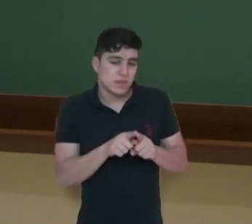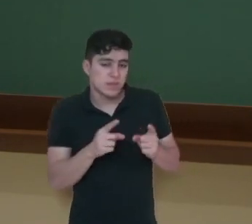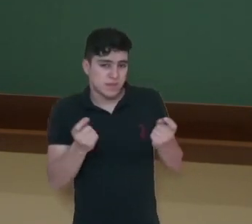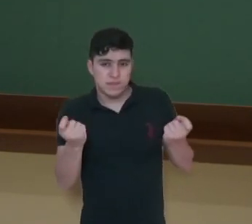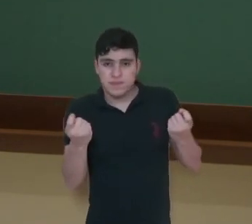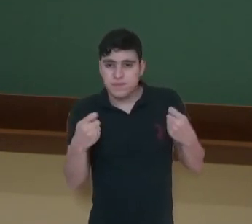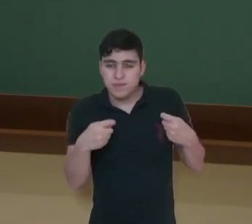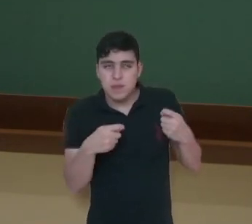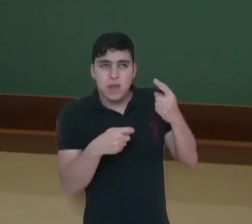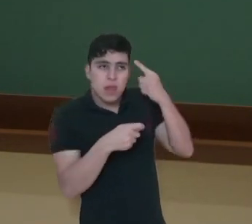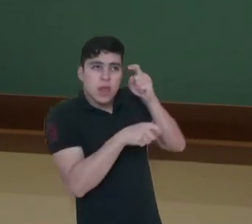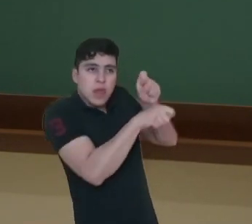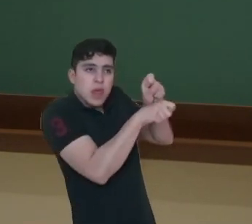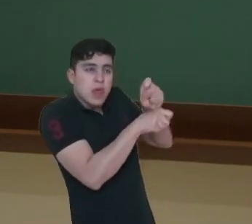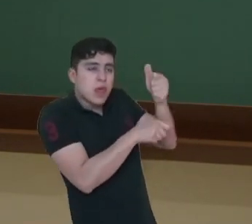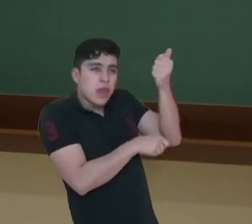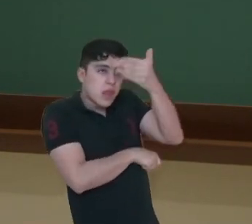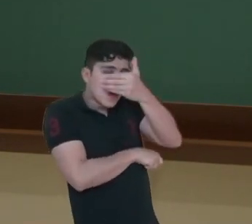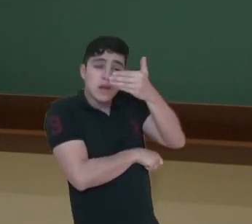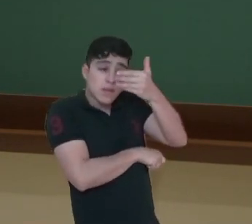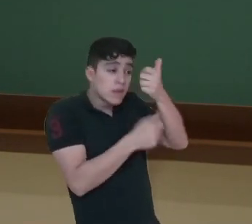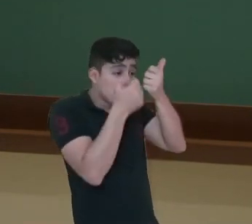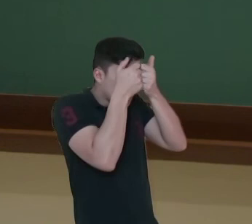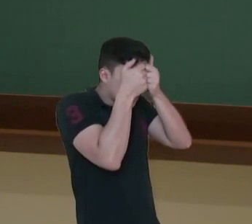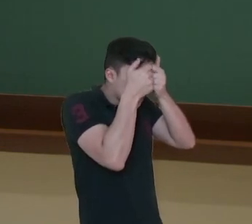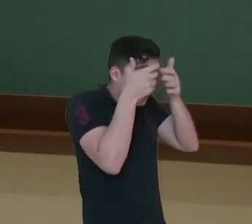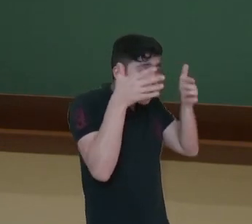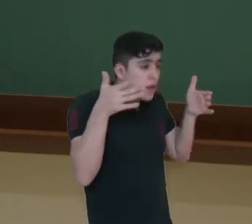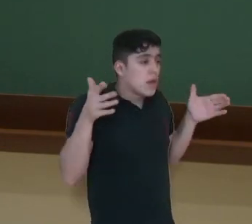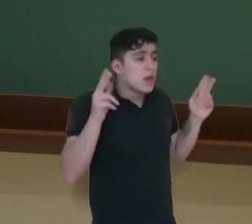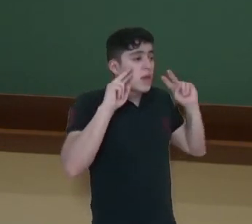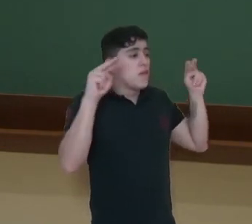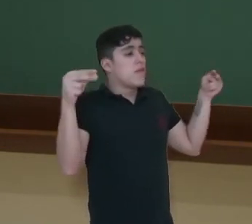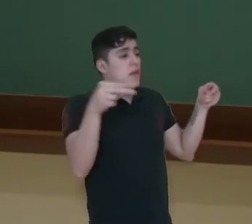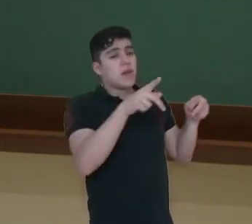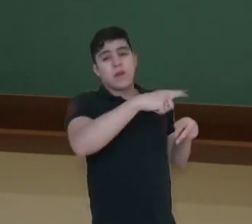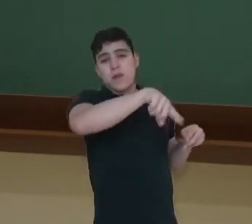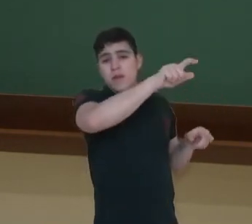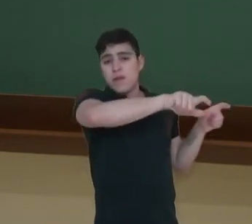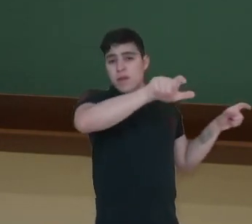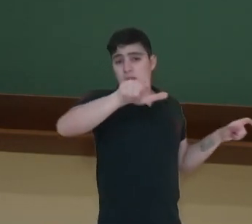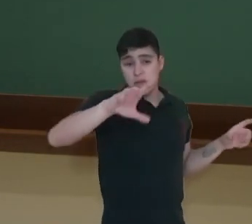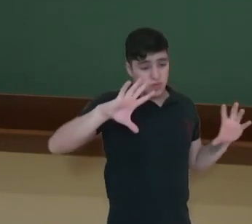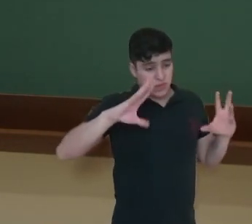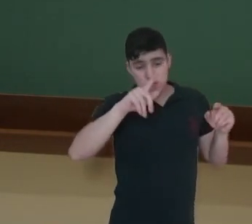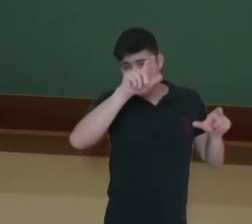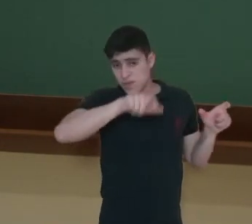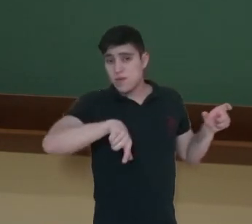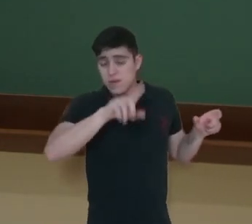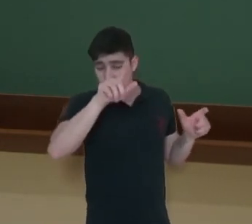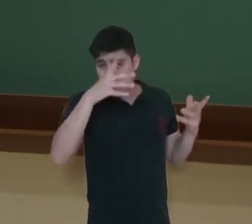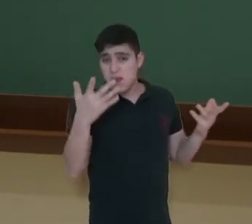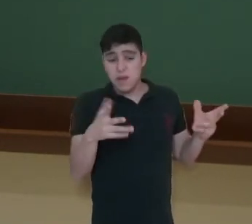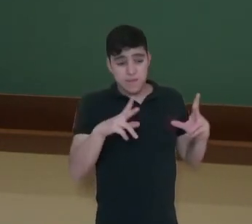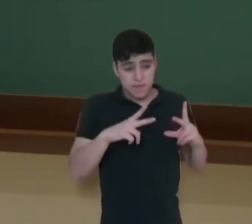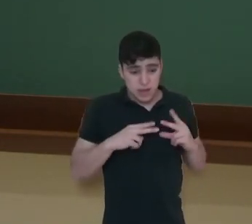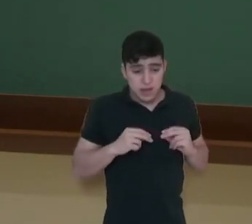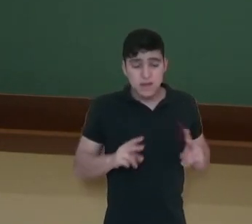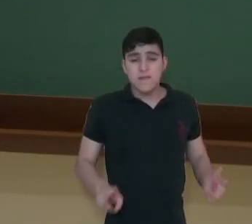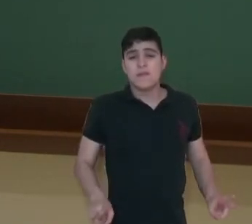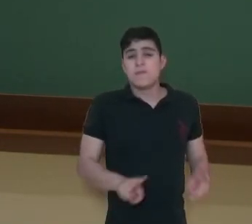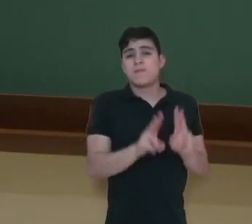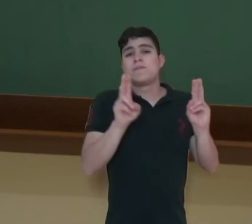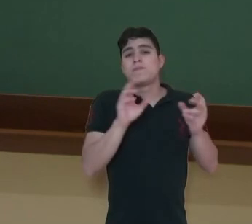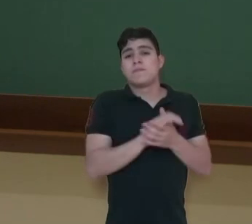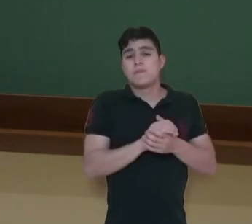com essa visão dos invisíveis sociais, e a gente começar a olhar ao nosso redor, que todas as pessoas são pessoas e todas elas merecem ser valorizadas.